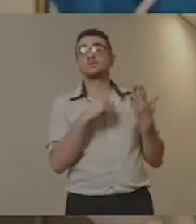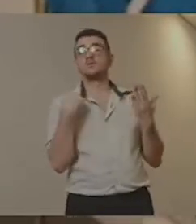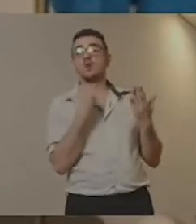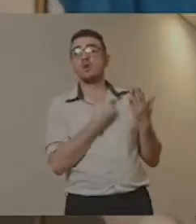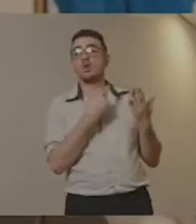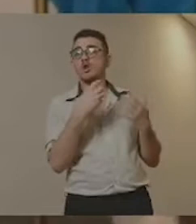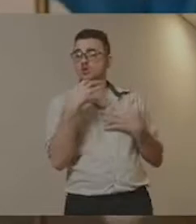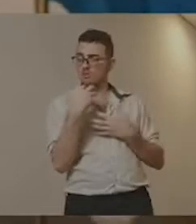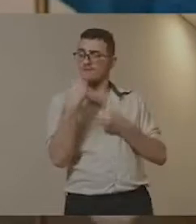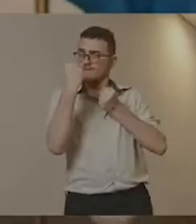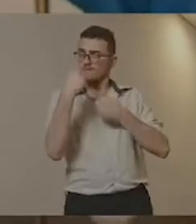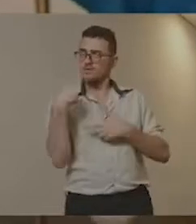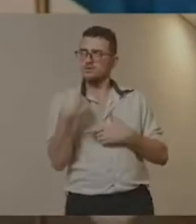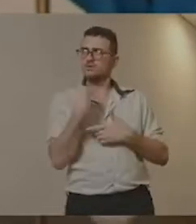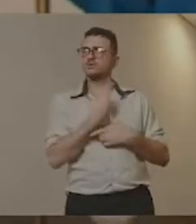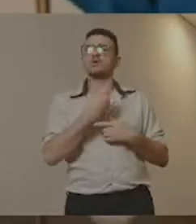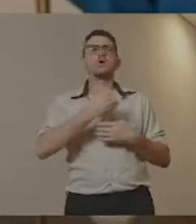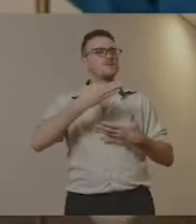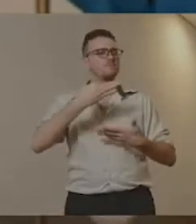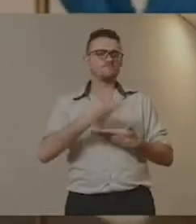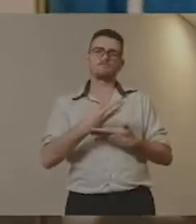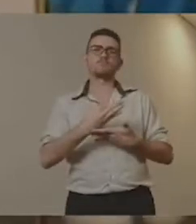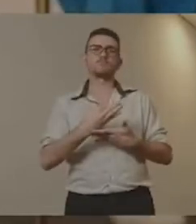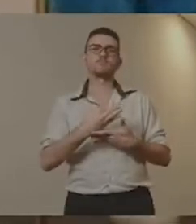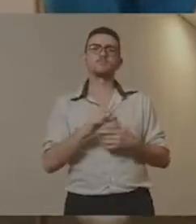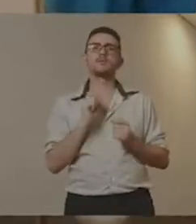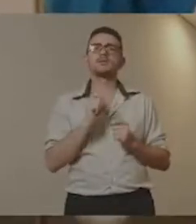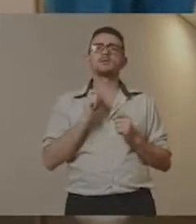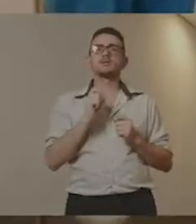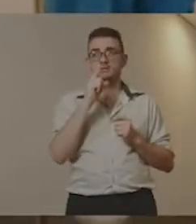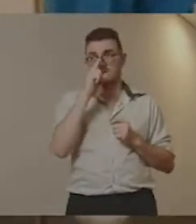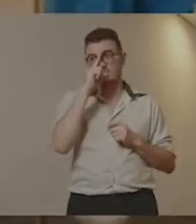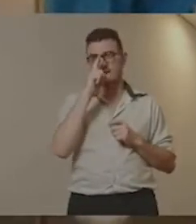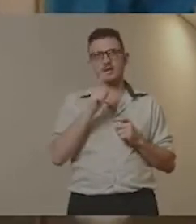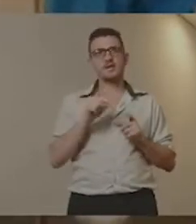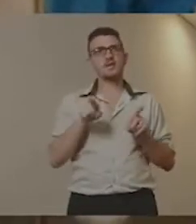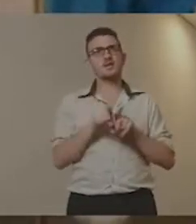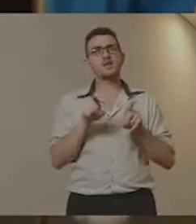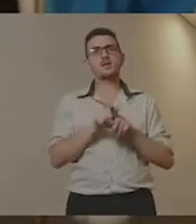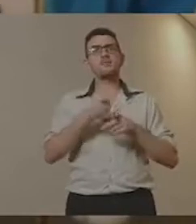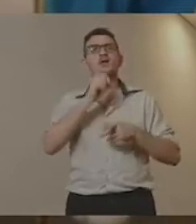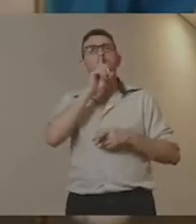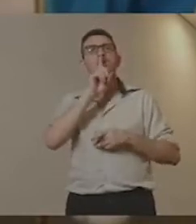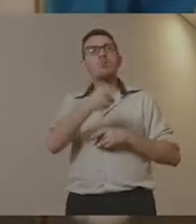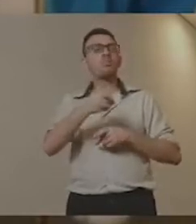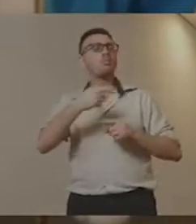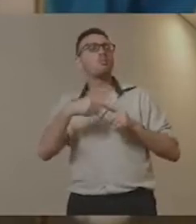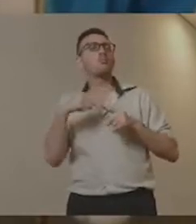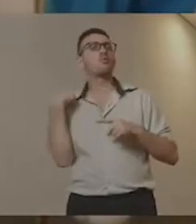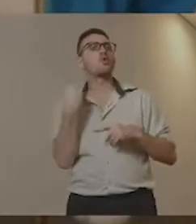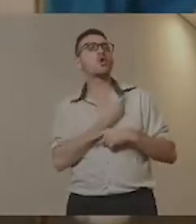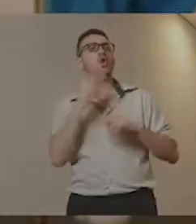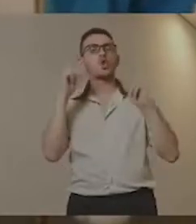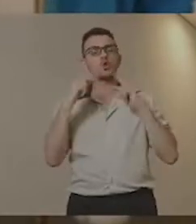grande denúncia, porque de fato somos seres humanos, não dá para a gente retornar ao presencial somente